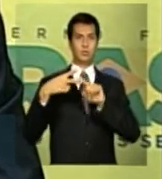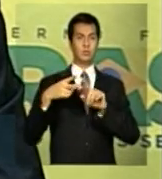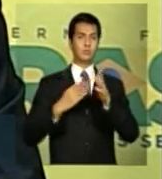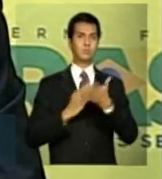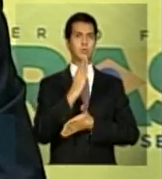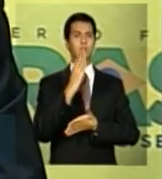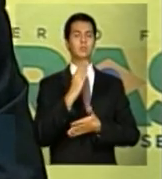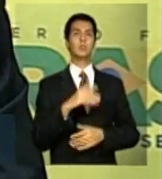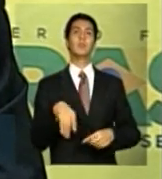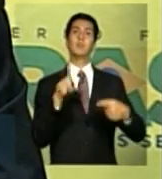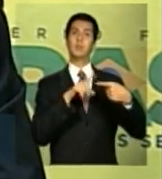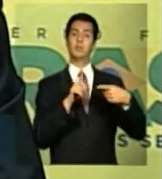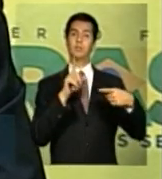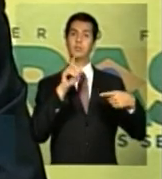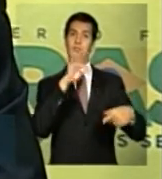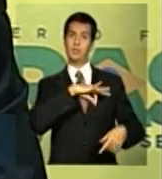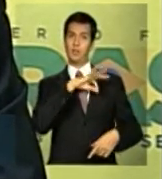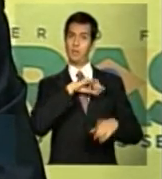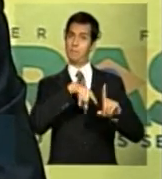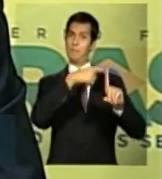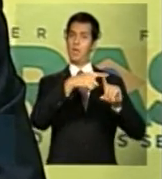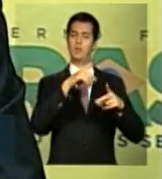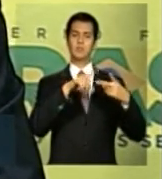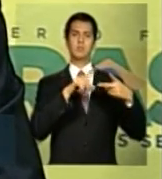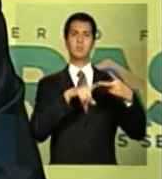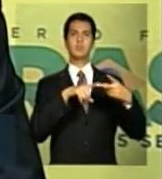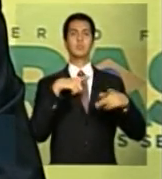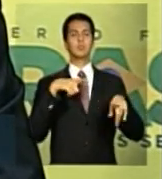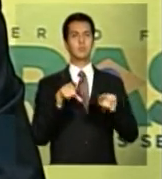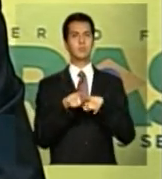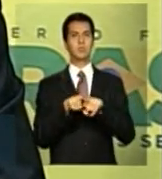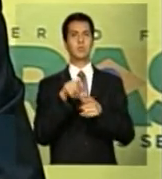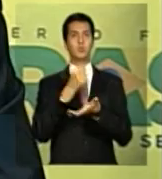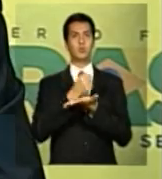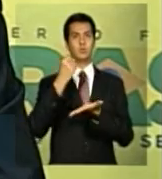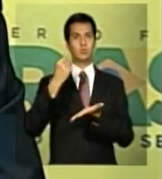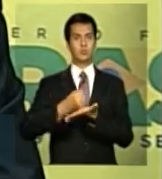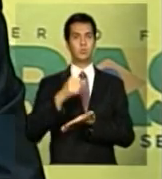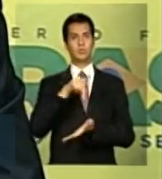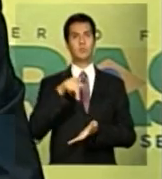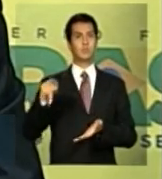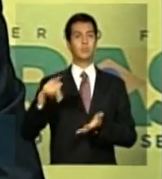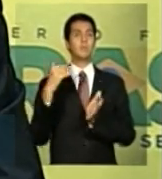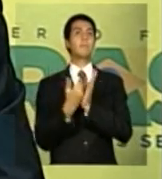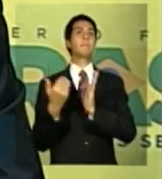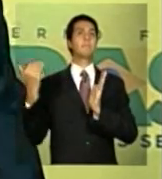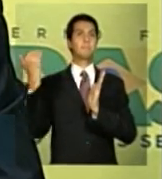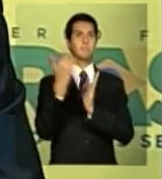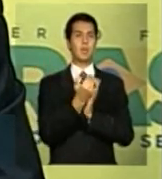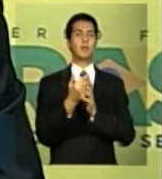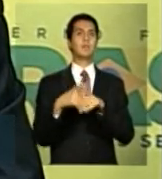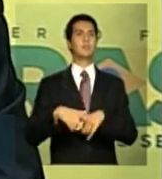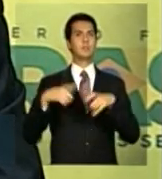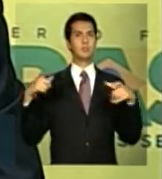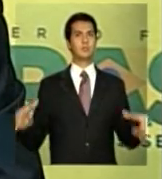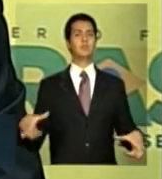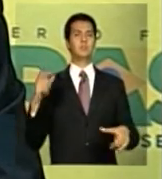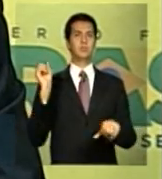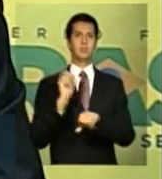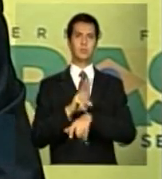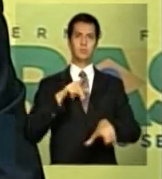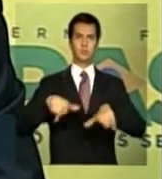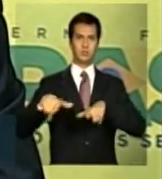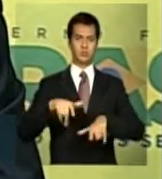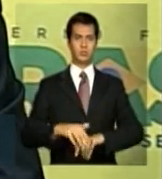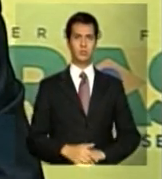acordo, e o projeto da contratação dos servidores, autorização para a contratação de professores.